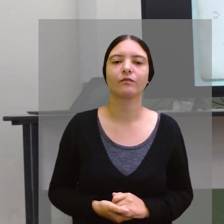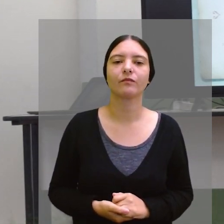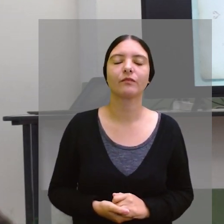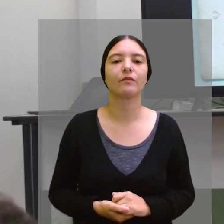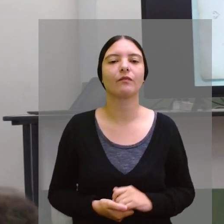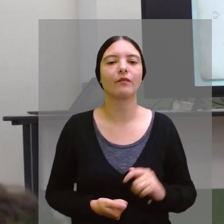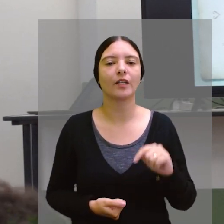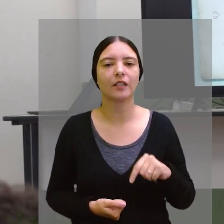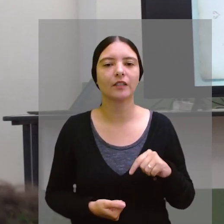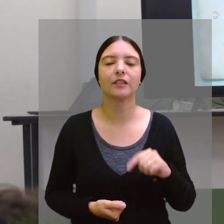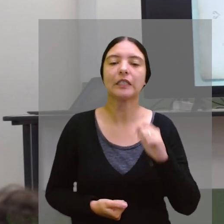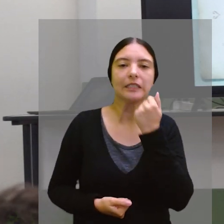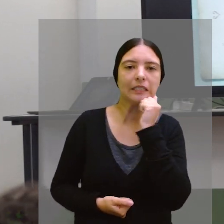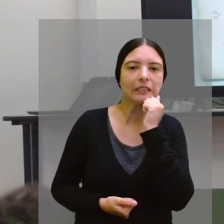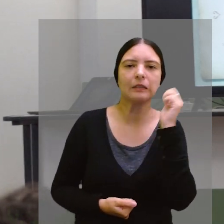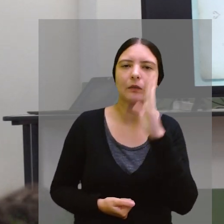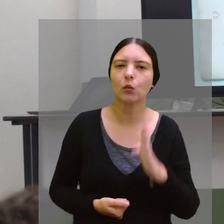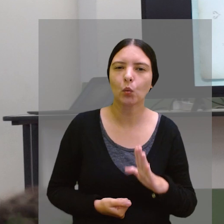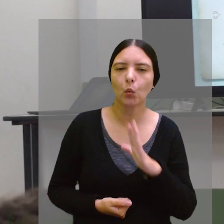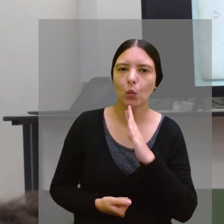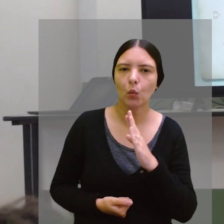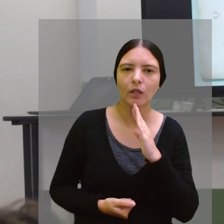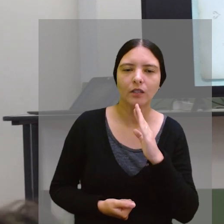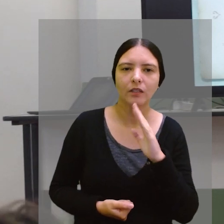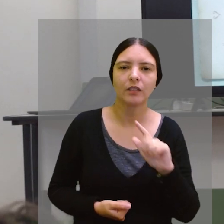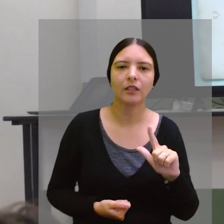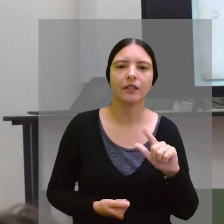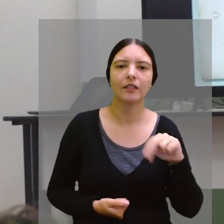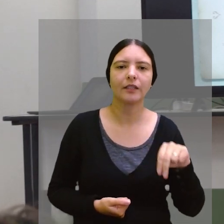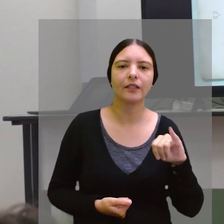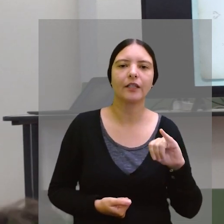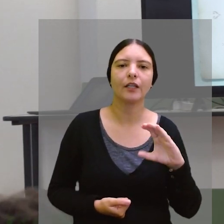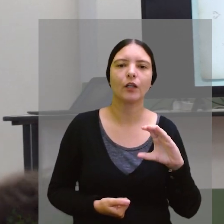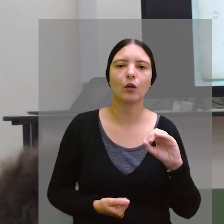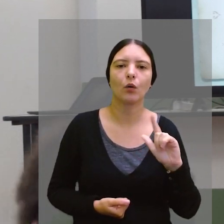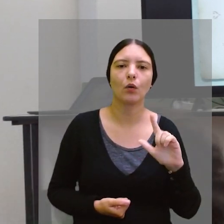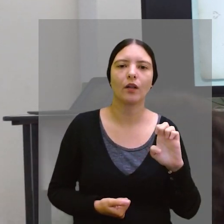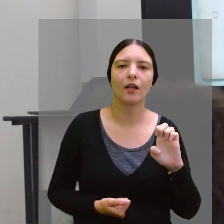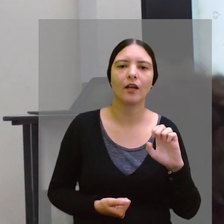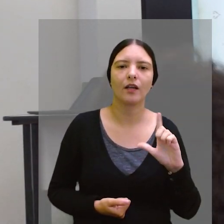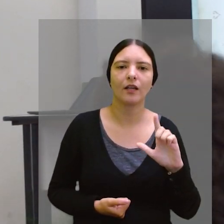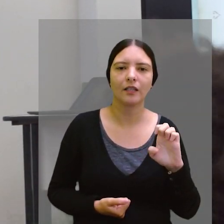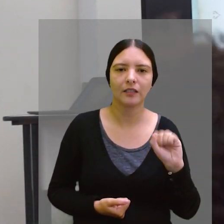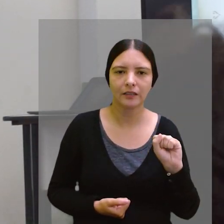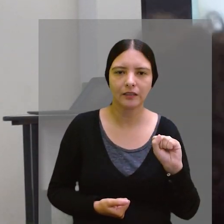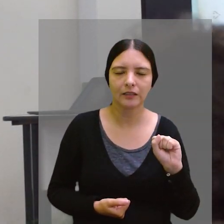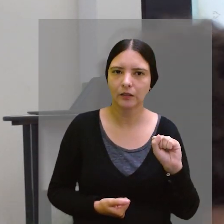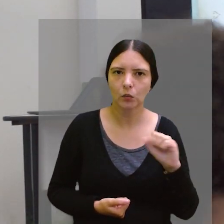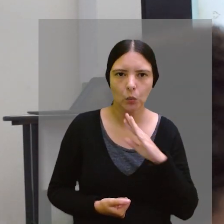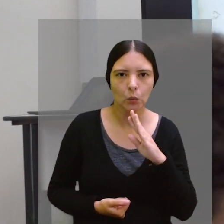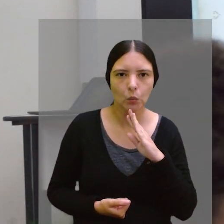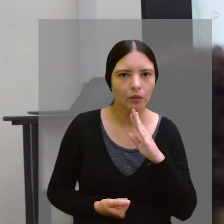Aqui é um cientista brasileiro, vocês já ouviram falar no Miguel Nicoleles? O Miguel Nicoleles